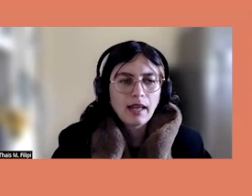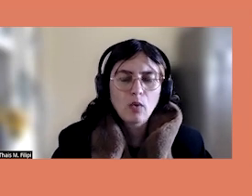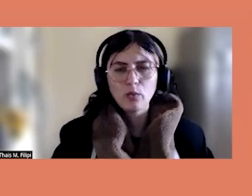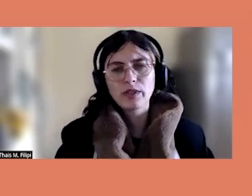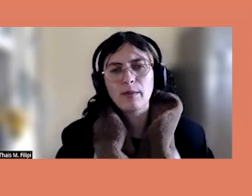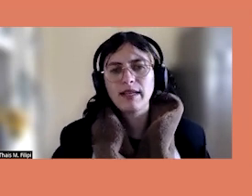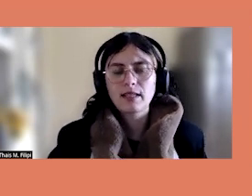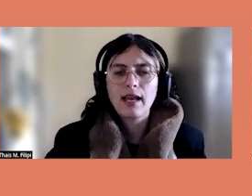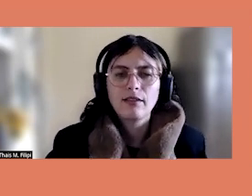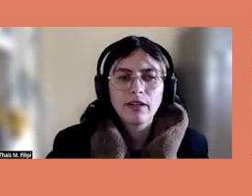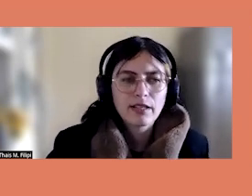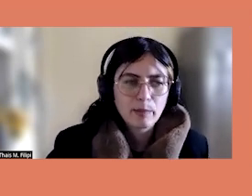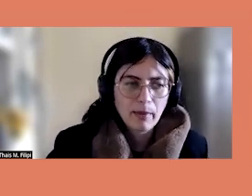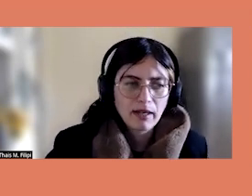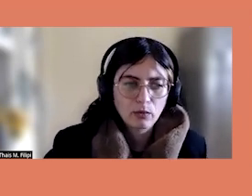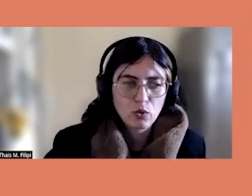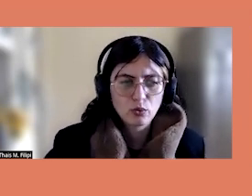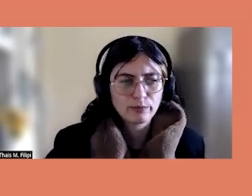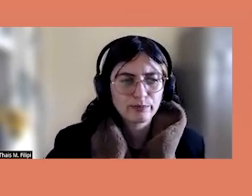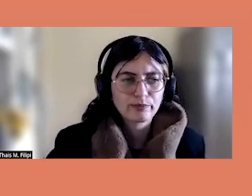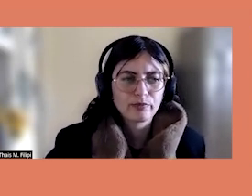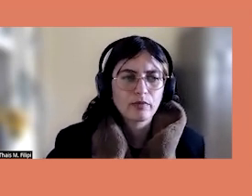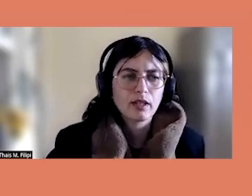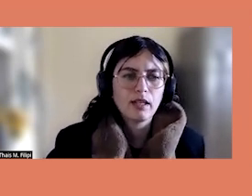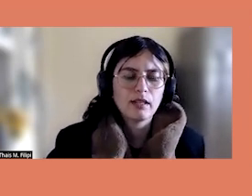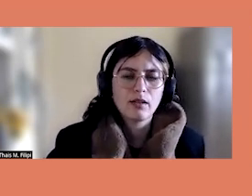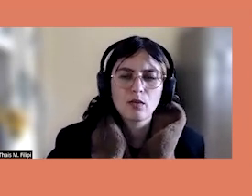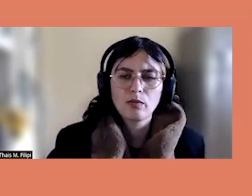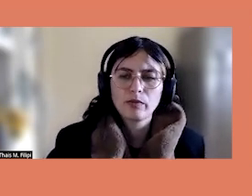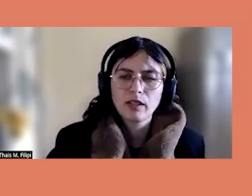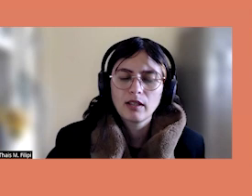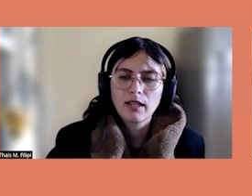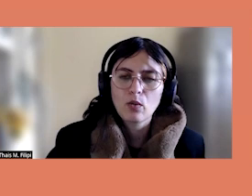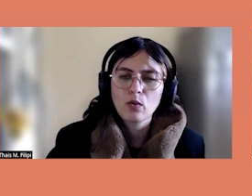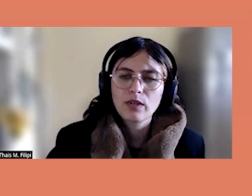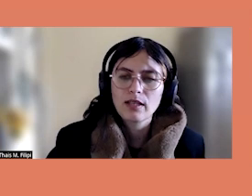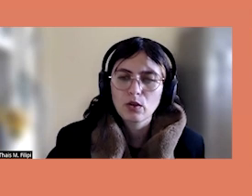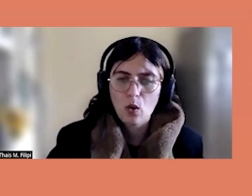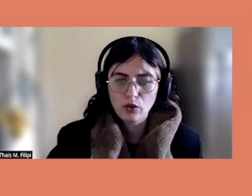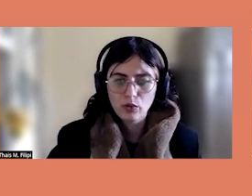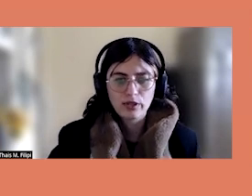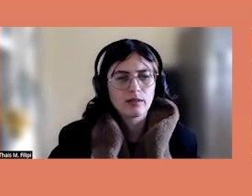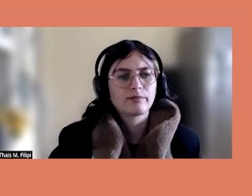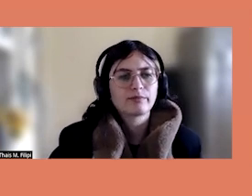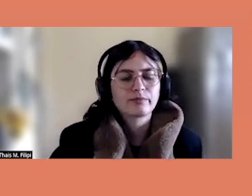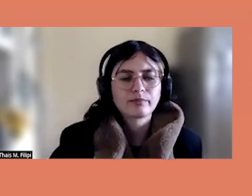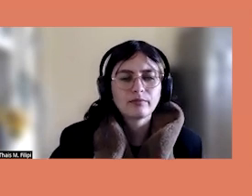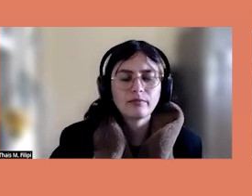Aqui tem alguns, né, mais relevantes para a América do Sul. Então, tem alguns desses